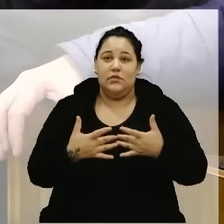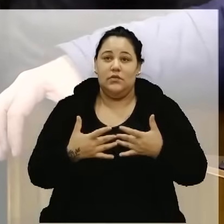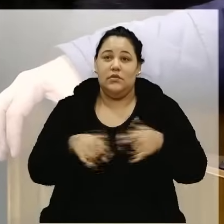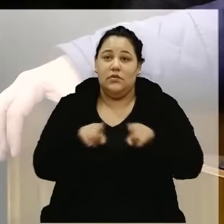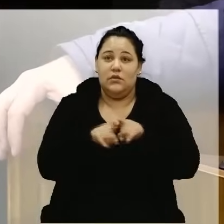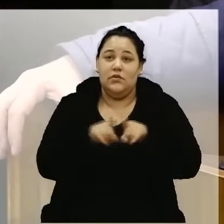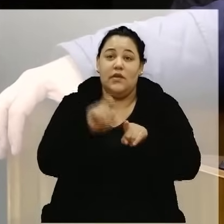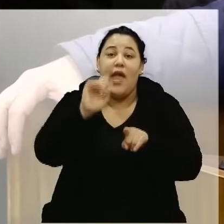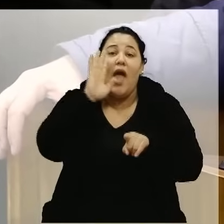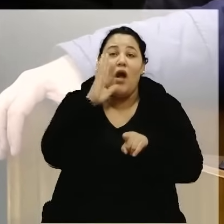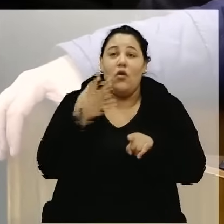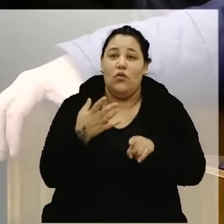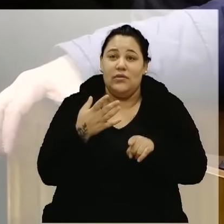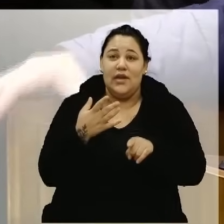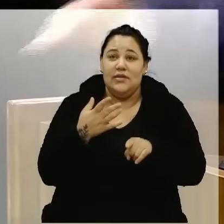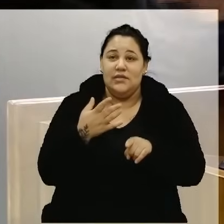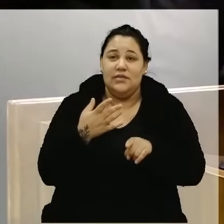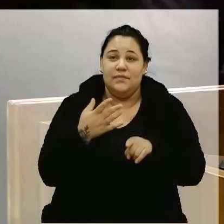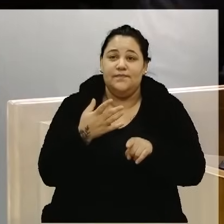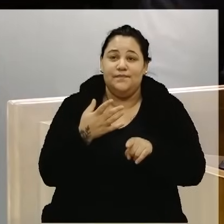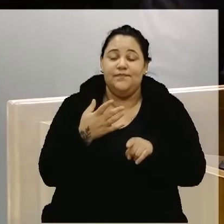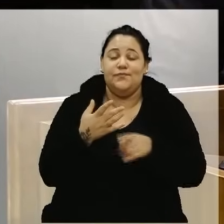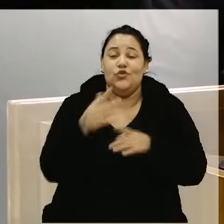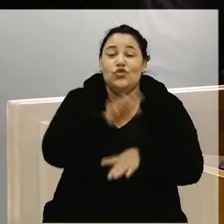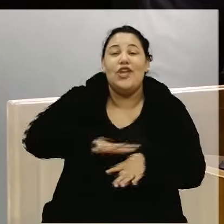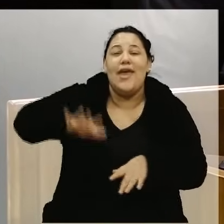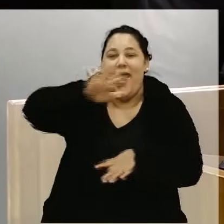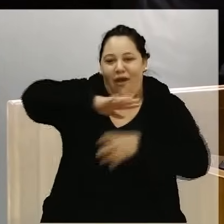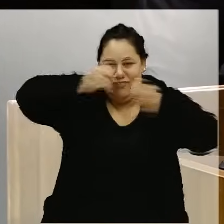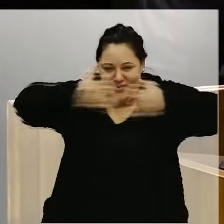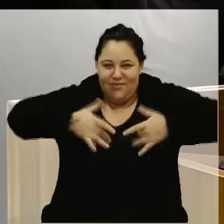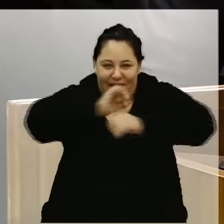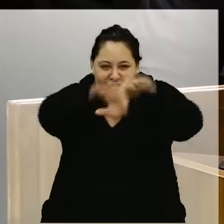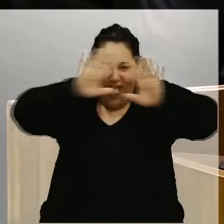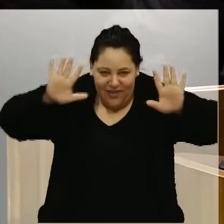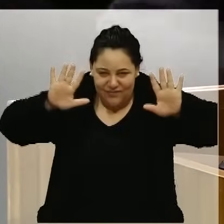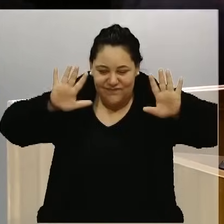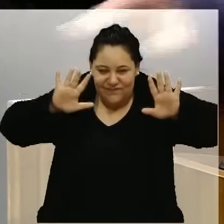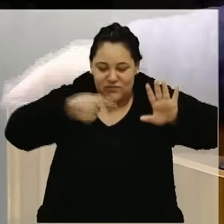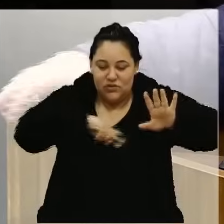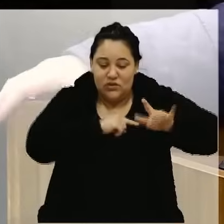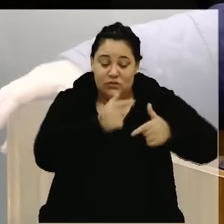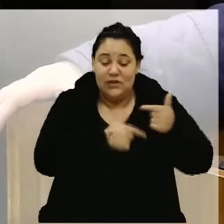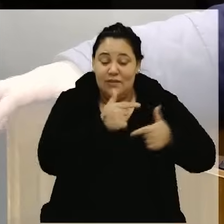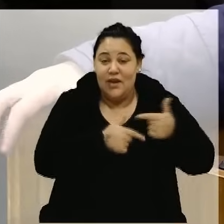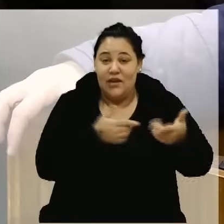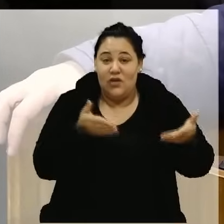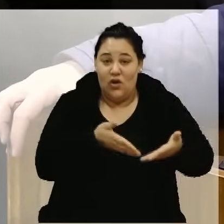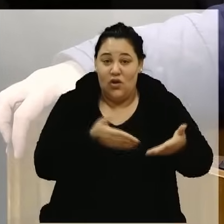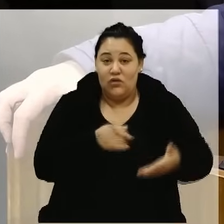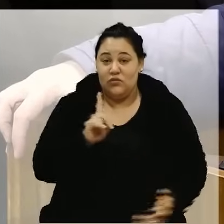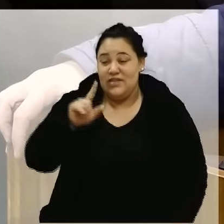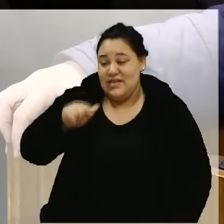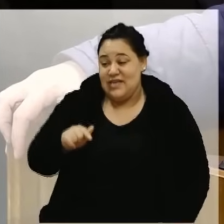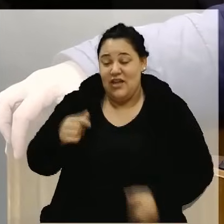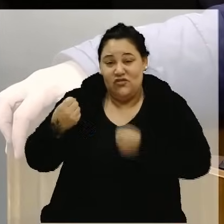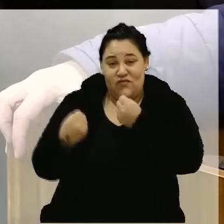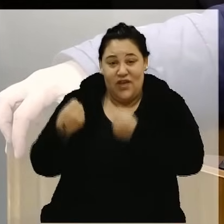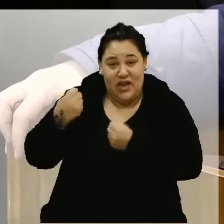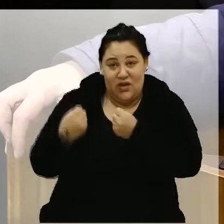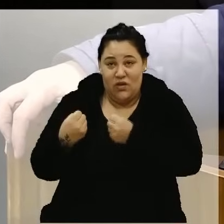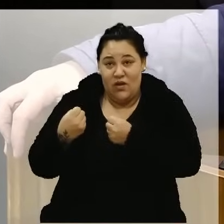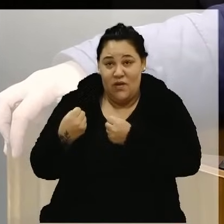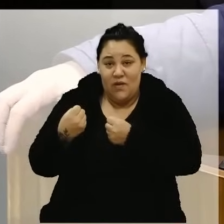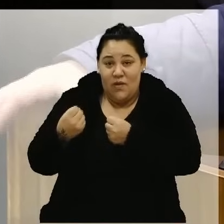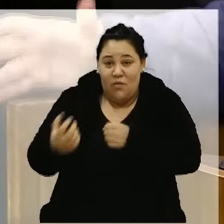questão do abastecimento diante desse cenário, tá? Nós estamos trabalhando nesse momento com 17 veículos,